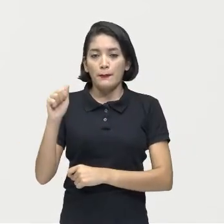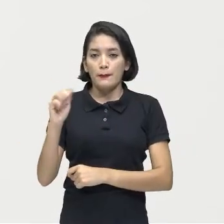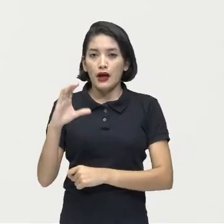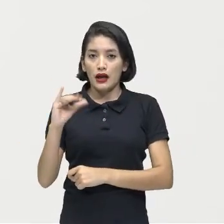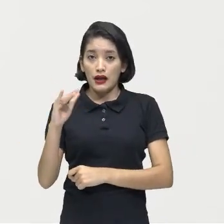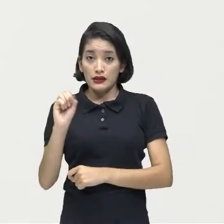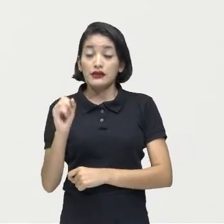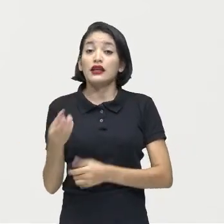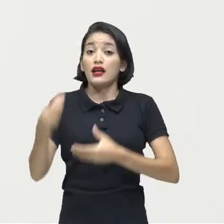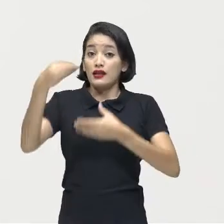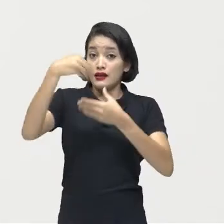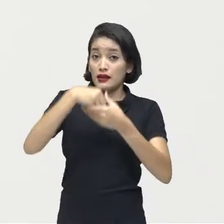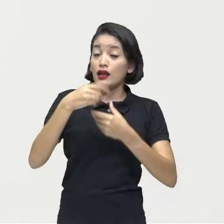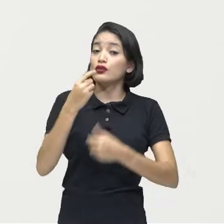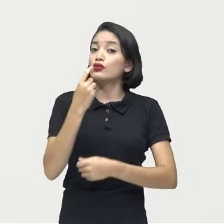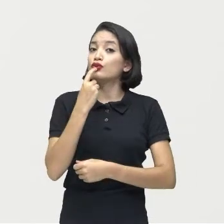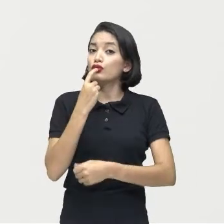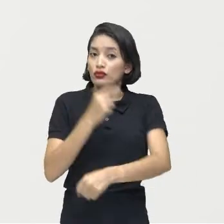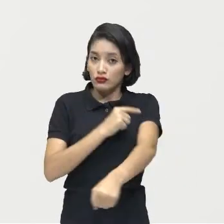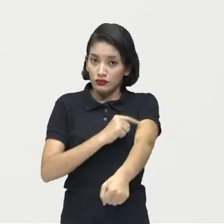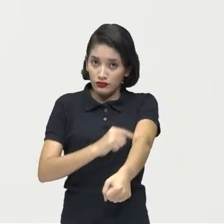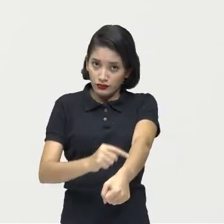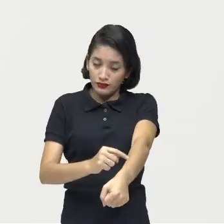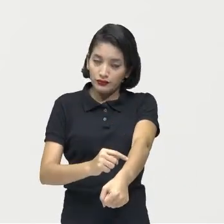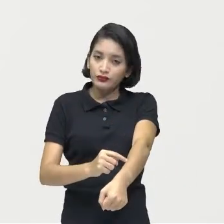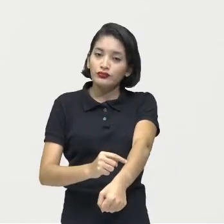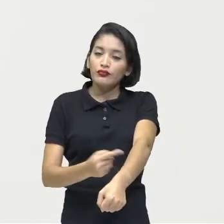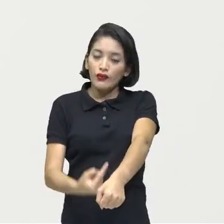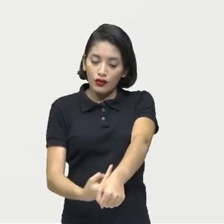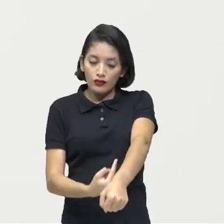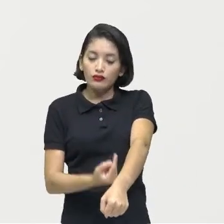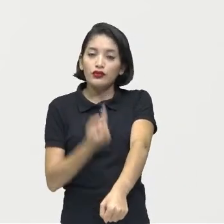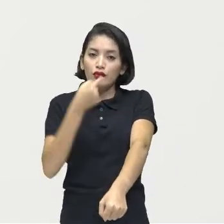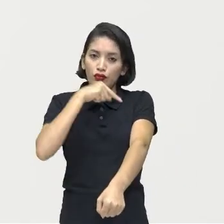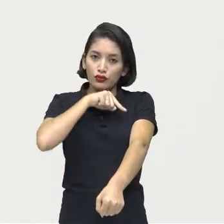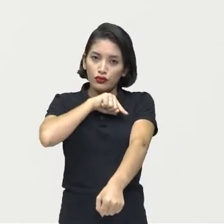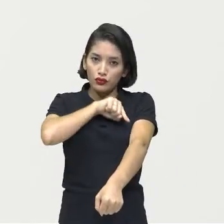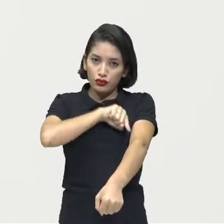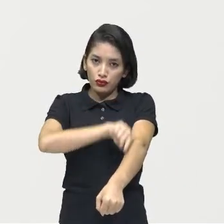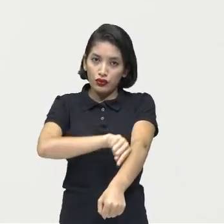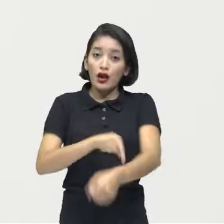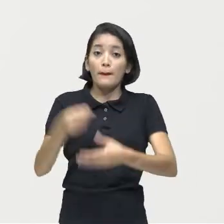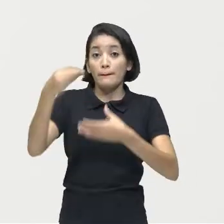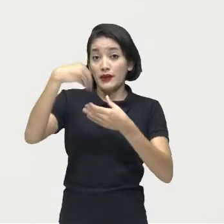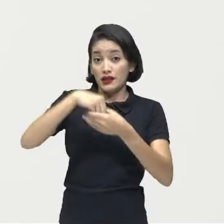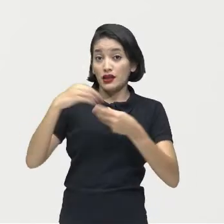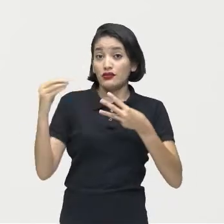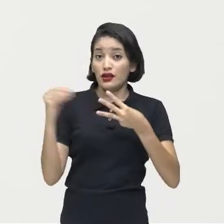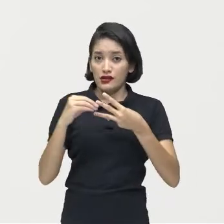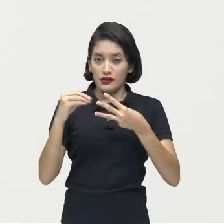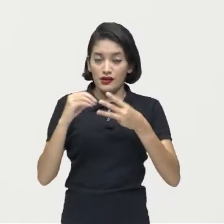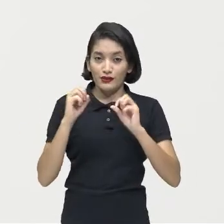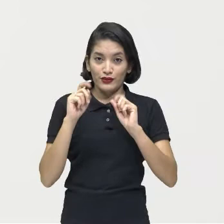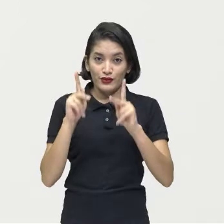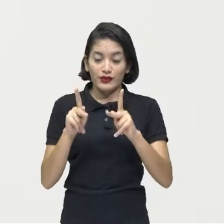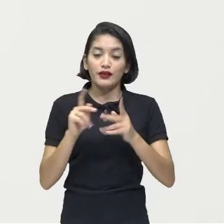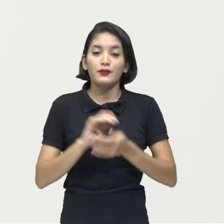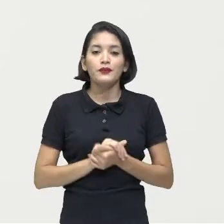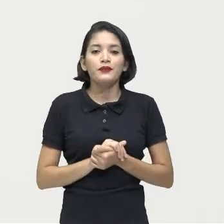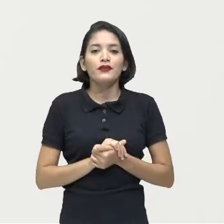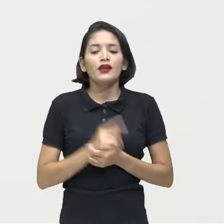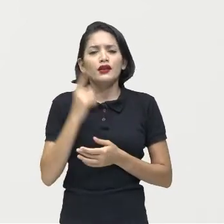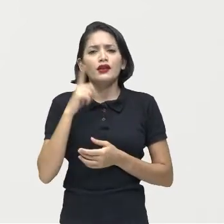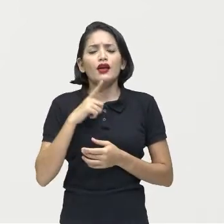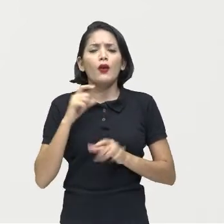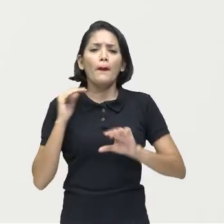nosso sangue, tá? Então, as hemácias vão levar o oxigênio para as nossas células, tá bom? Então, aqui a gente observa esse